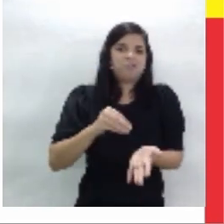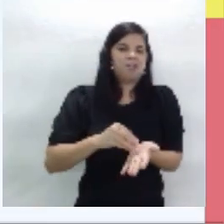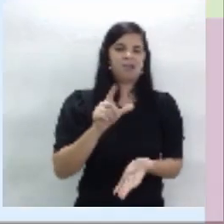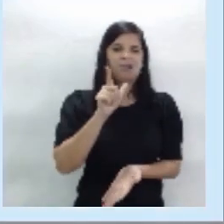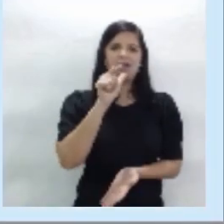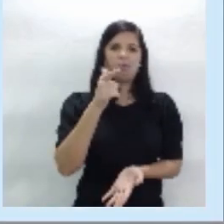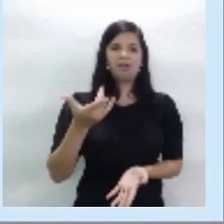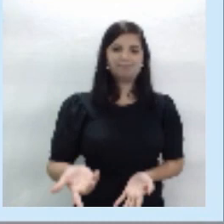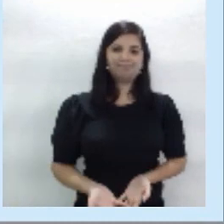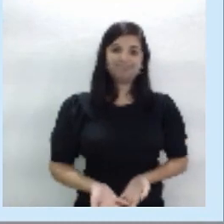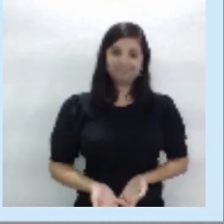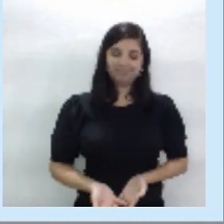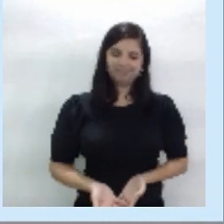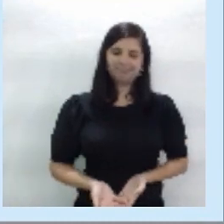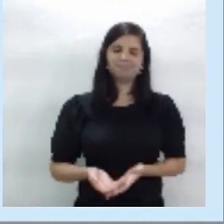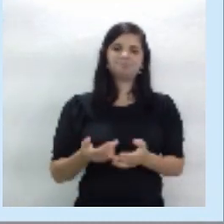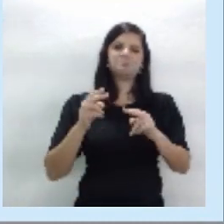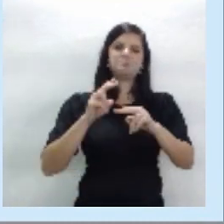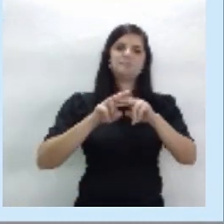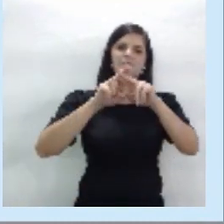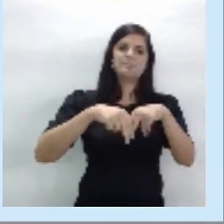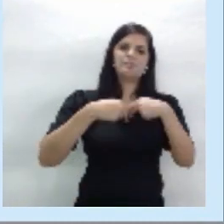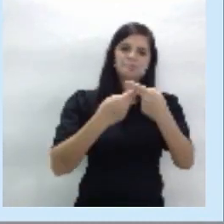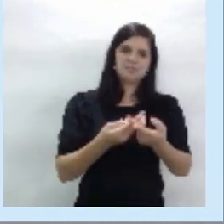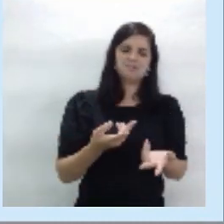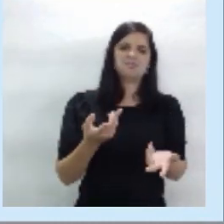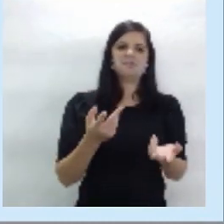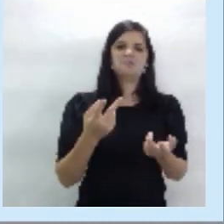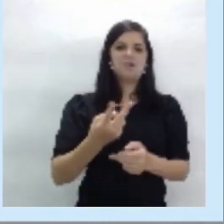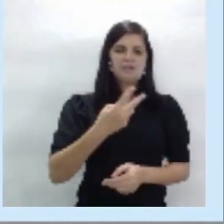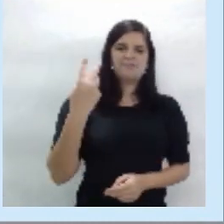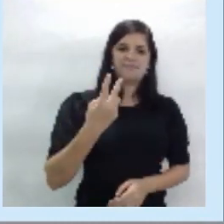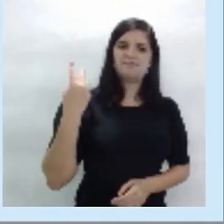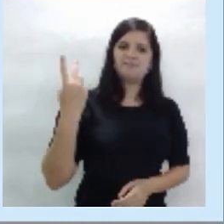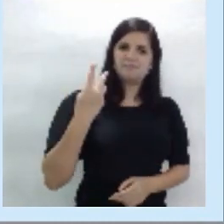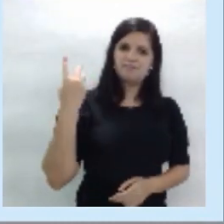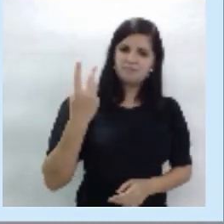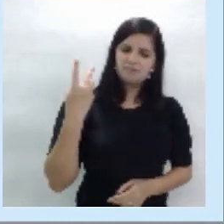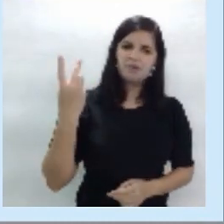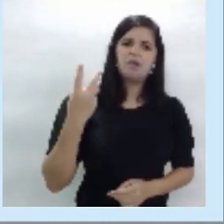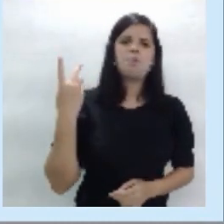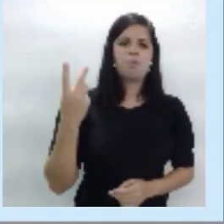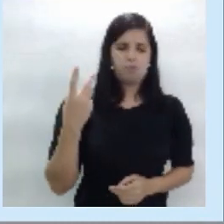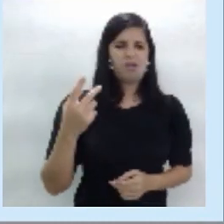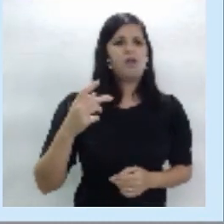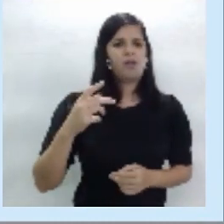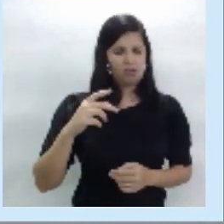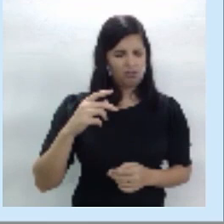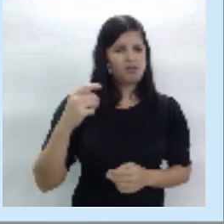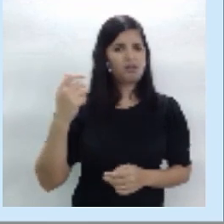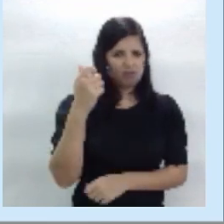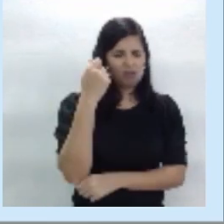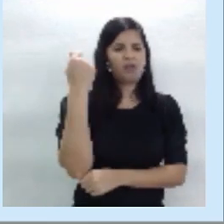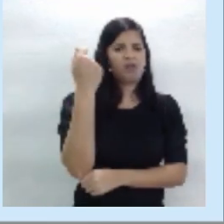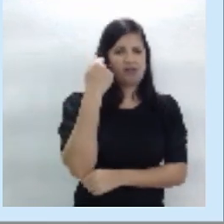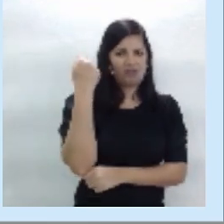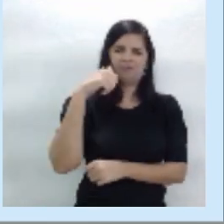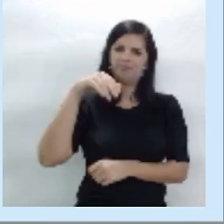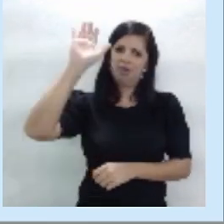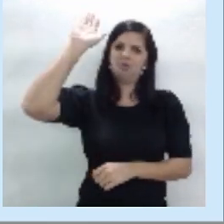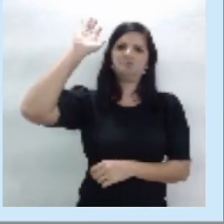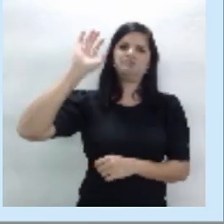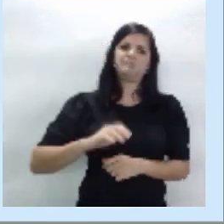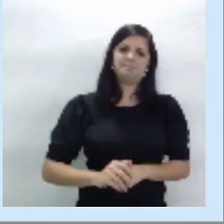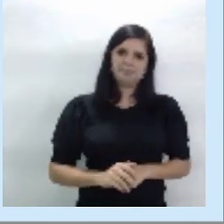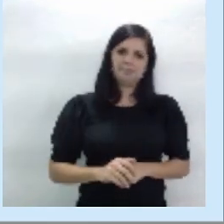estão. Então, a gente vai vendo dessa forma que há um valor, tá? Um valor bem alto com relação aí